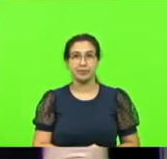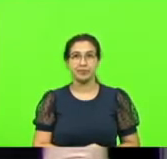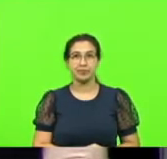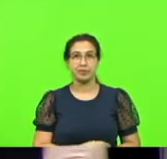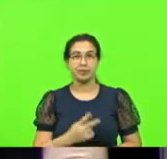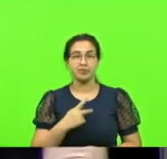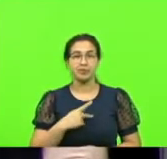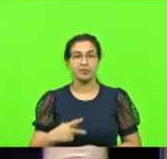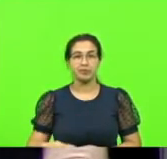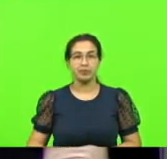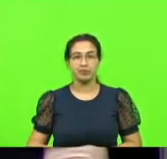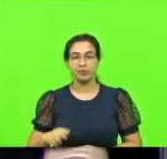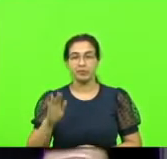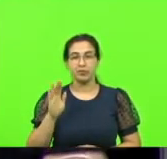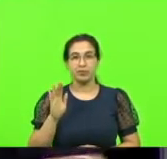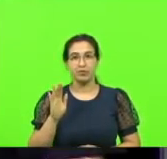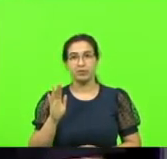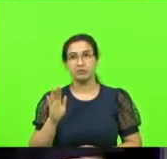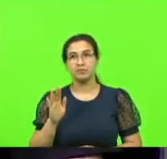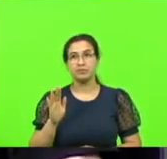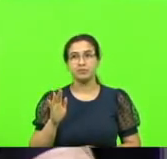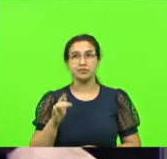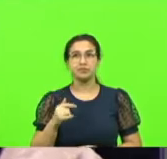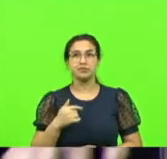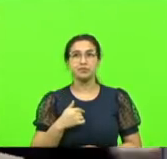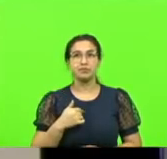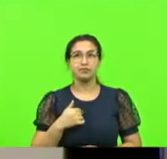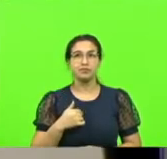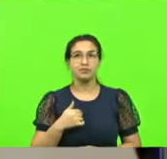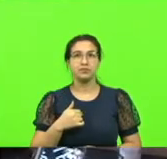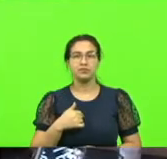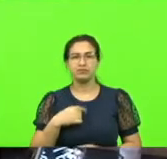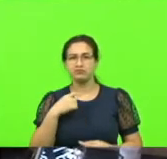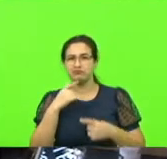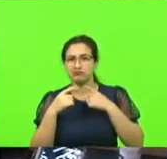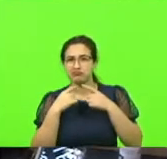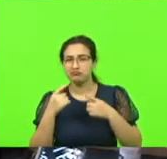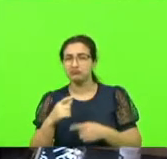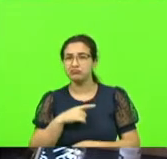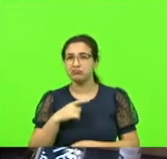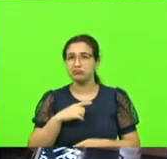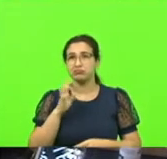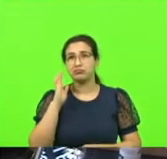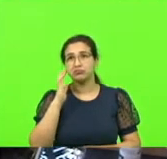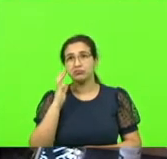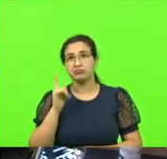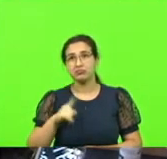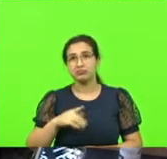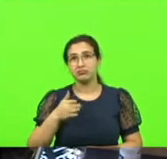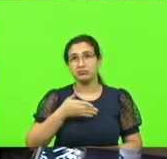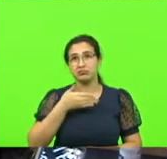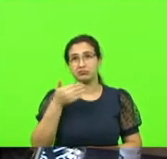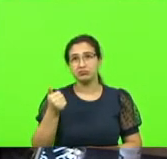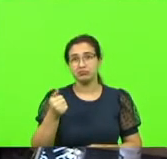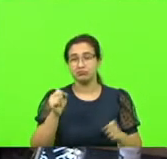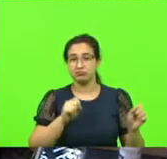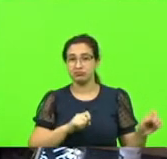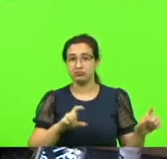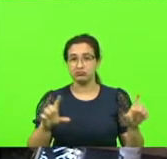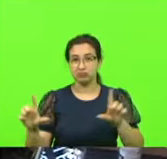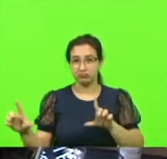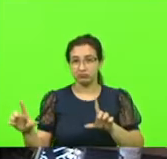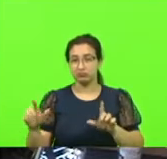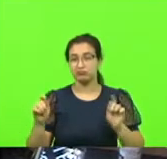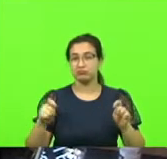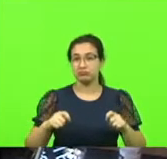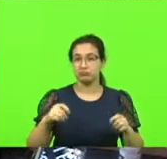presidente, sim, penso deputado, que, diante dessa dúvida aí, acho que é melhor nós votar, abrir o painel, se Vossa Excelência concordar, para